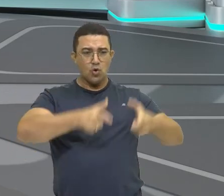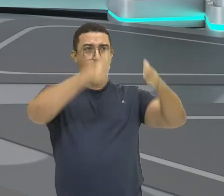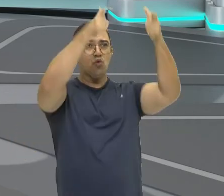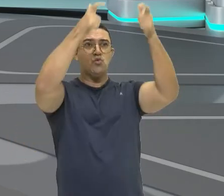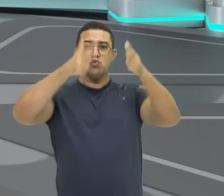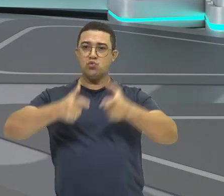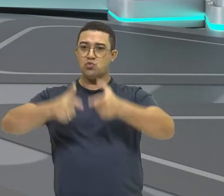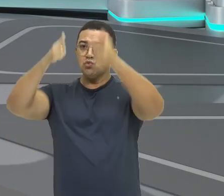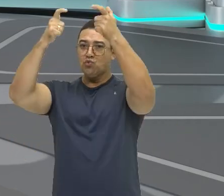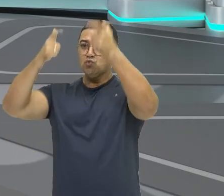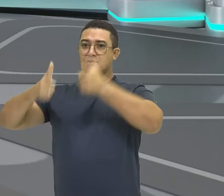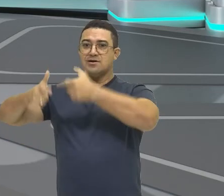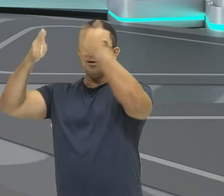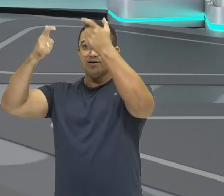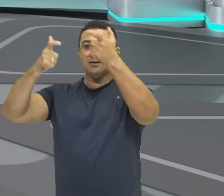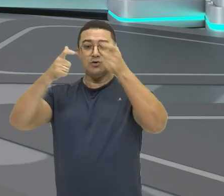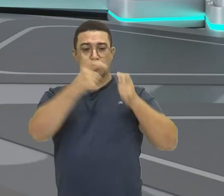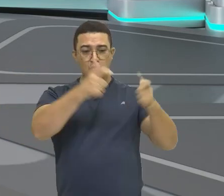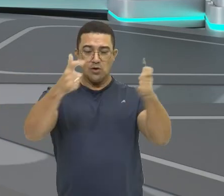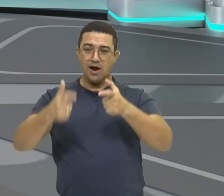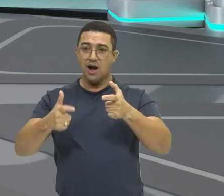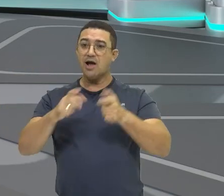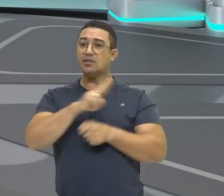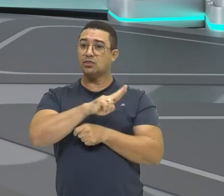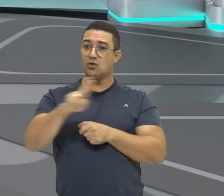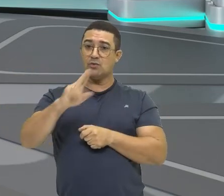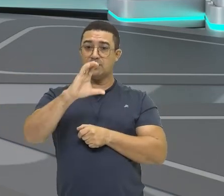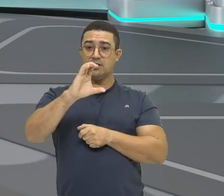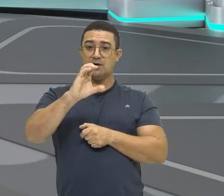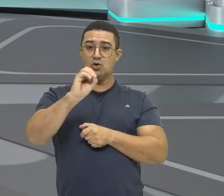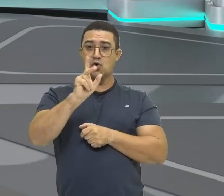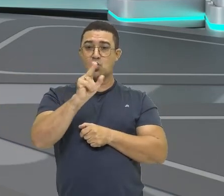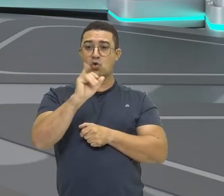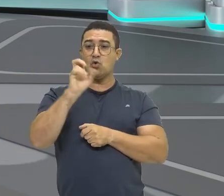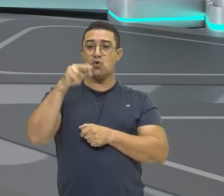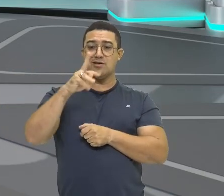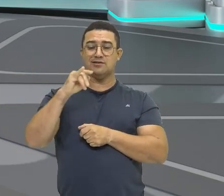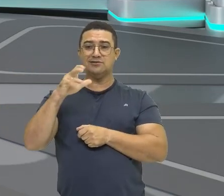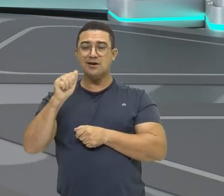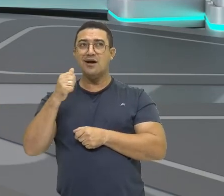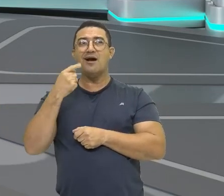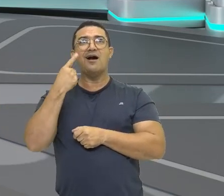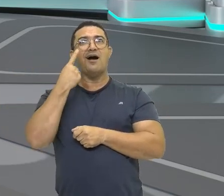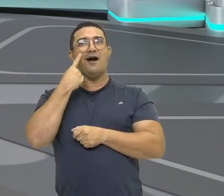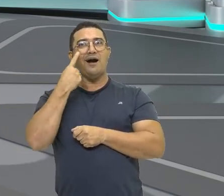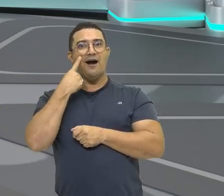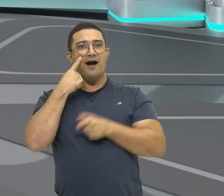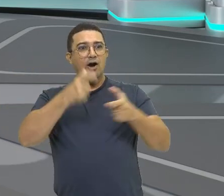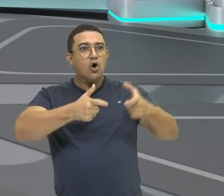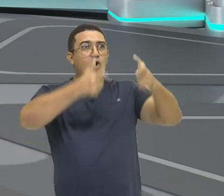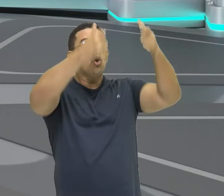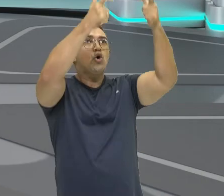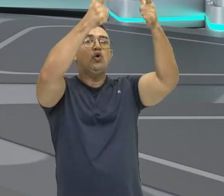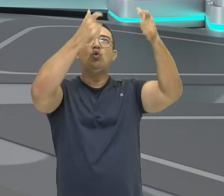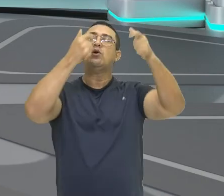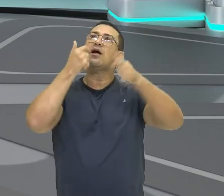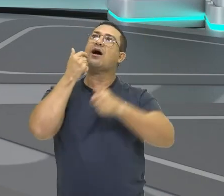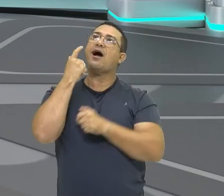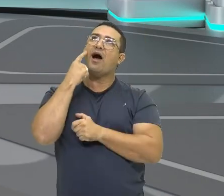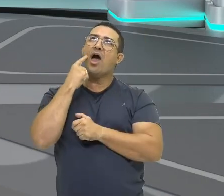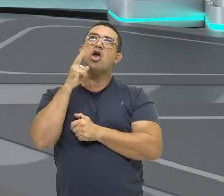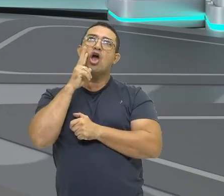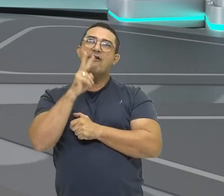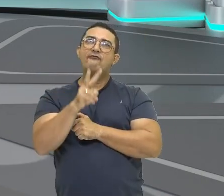dórico, jônico e coríntio, vocês, nossa, eu já vi uma coluna dessa aqui próximo, já vi